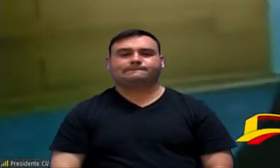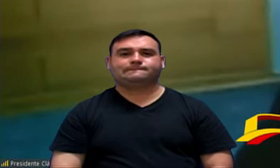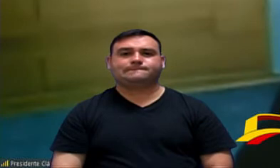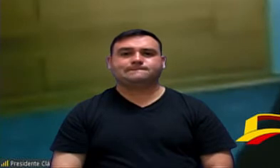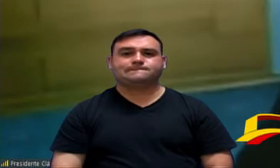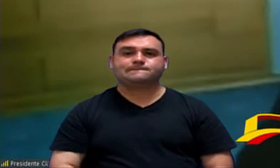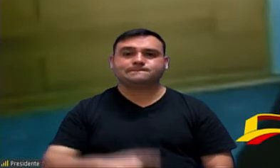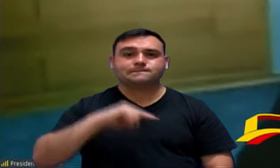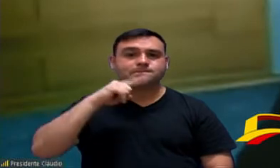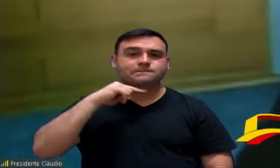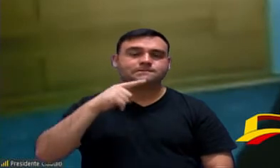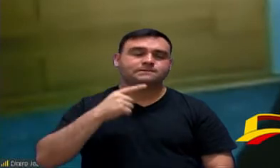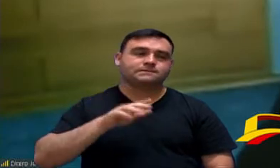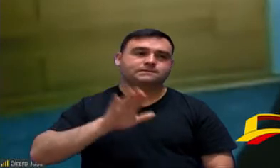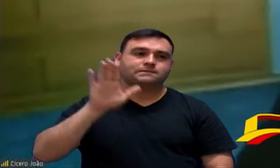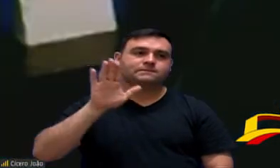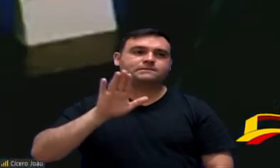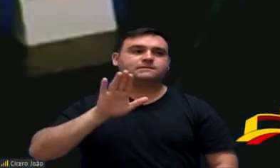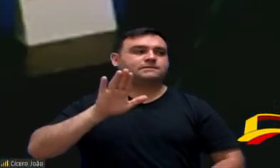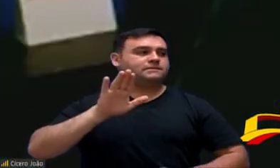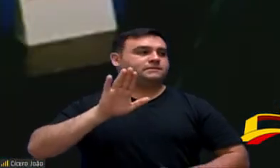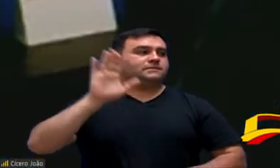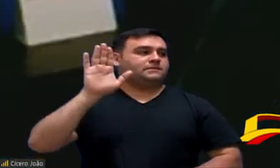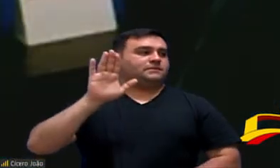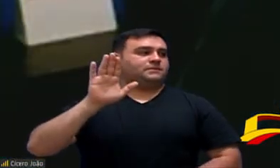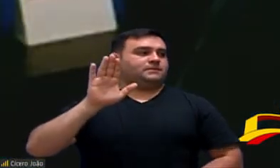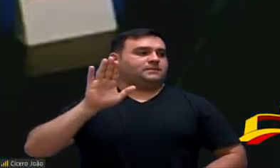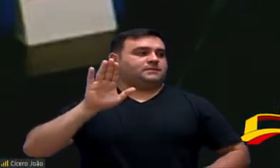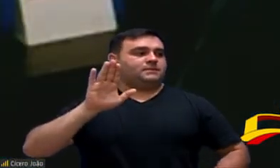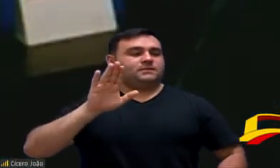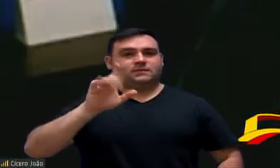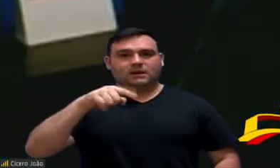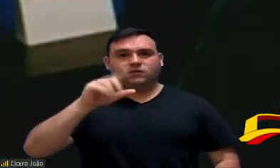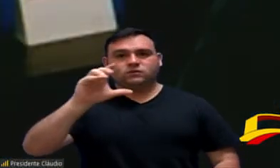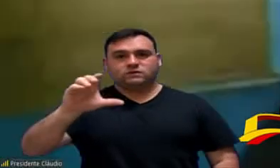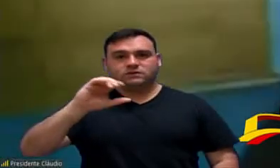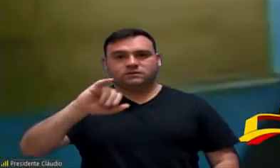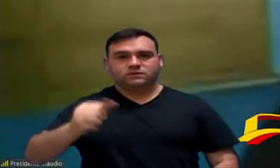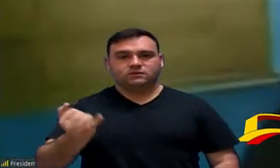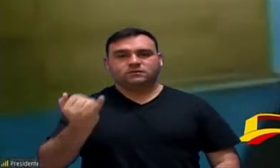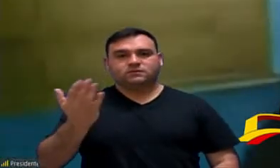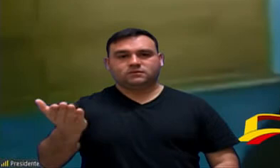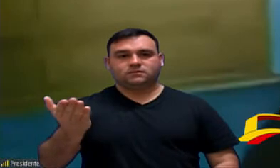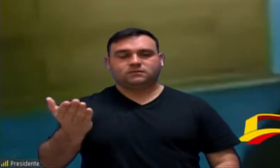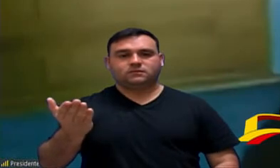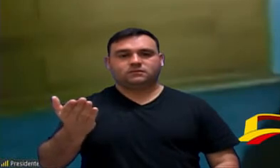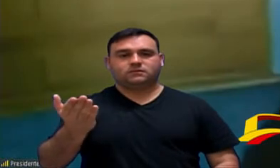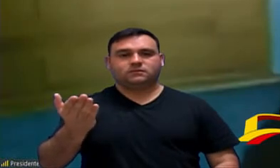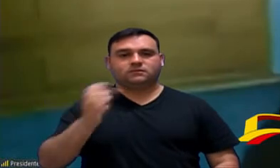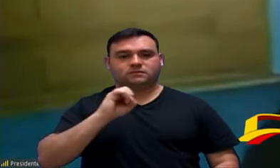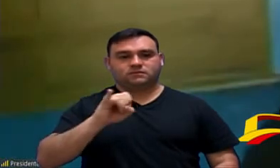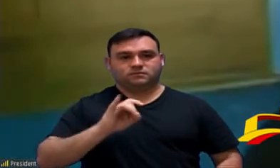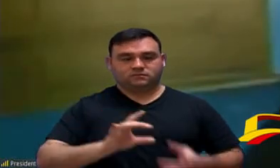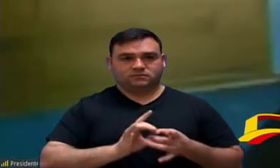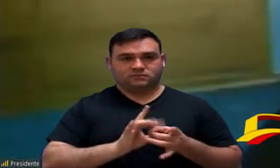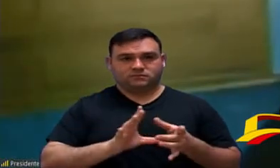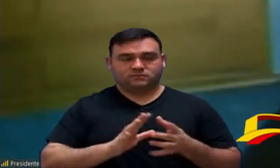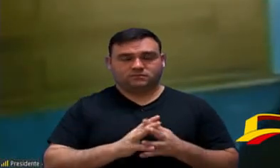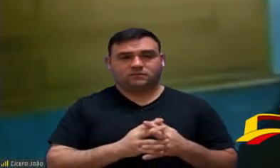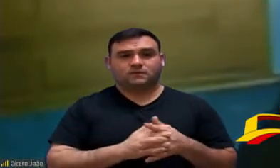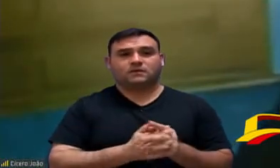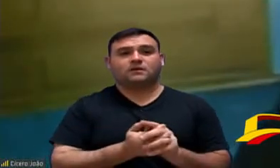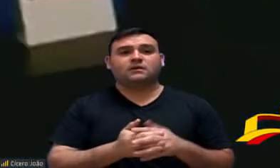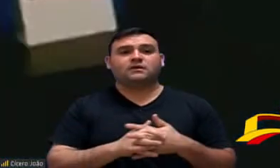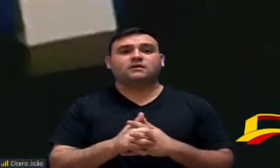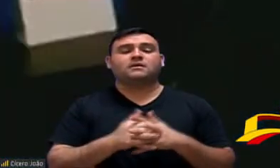Questão de ordem. Questão de ordem sou eu. Ah, é você? Tem a palavra, doutor. Se a Vossa Excelência deixar, eu só